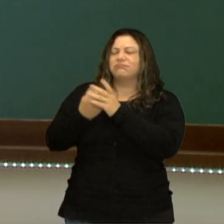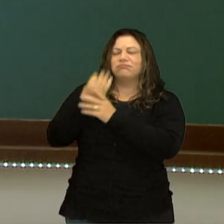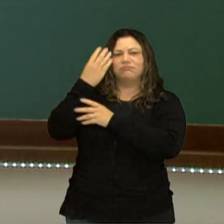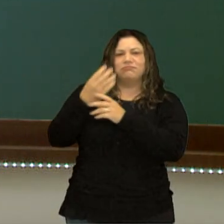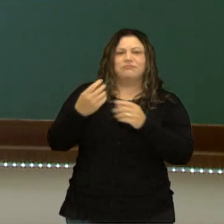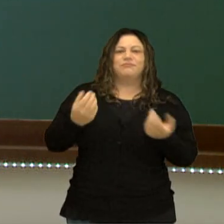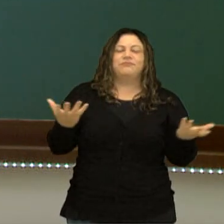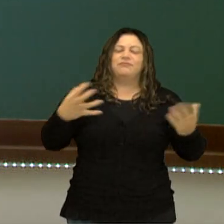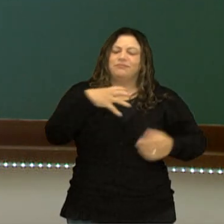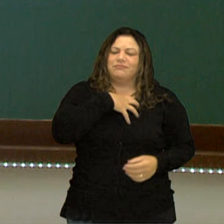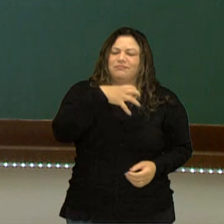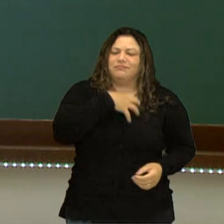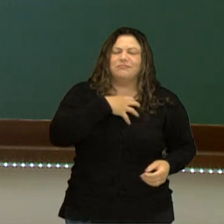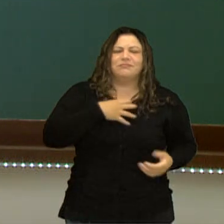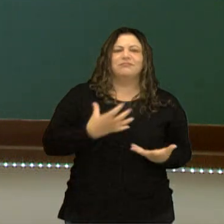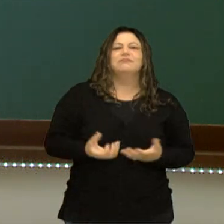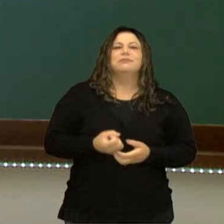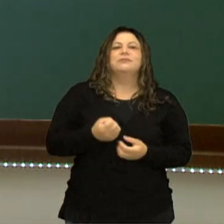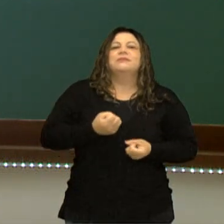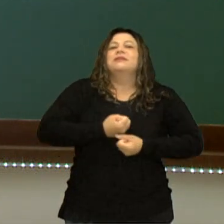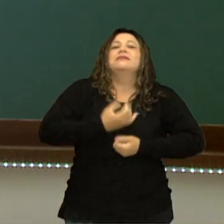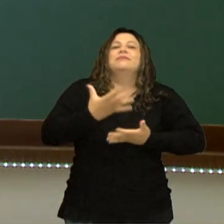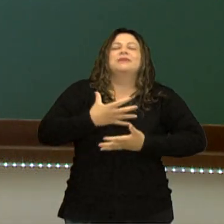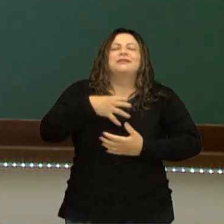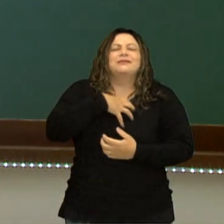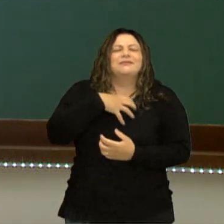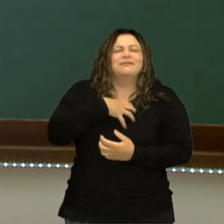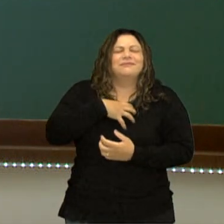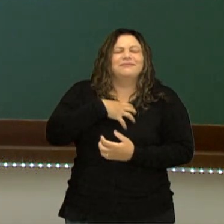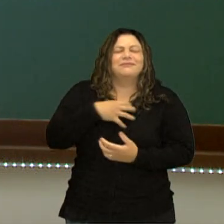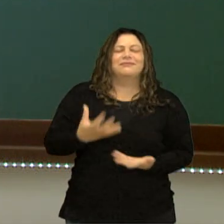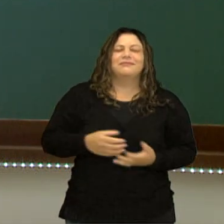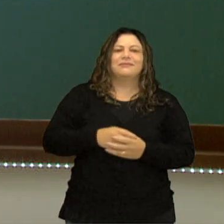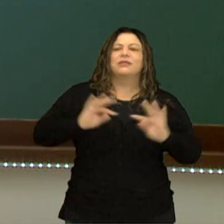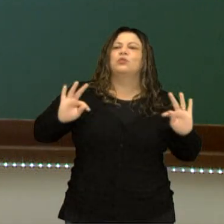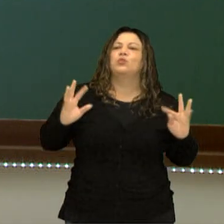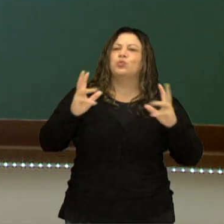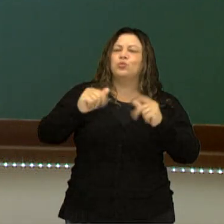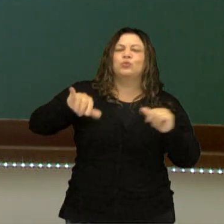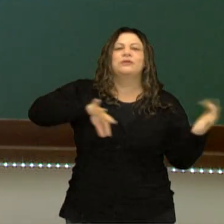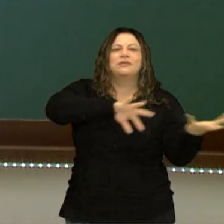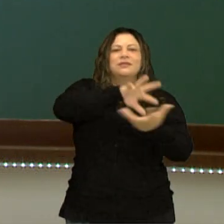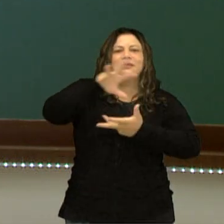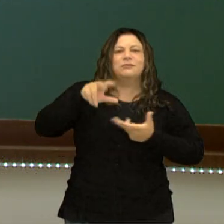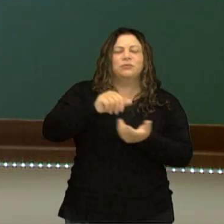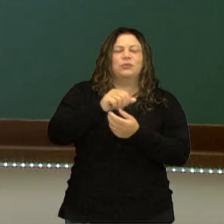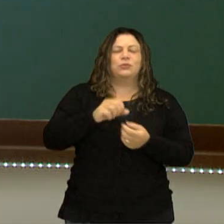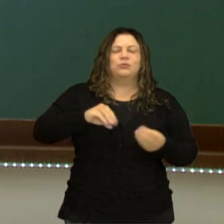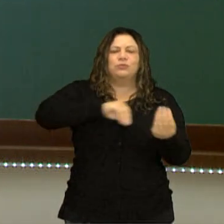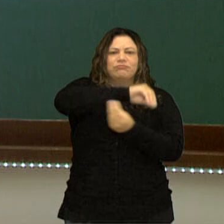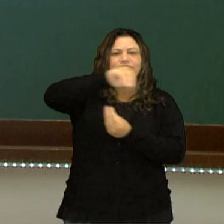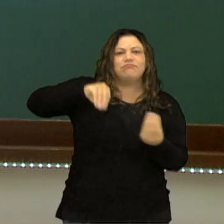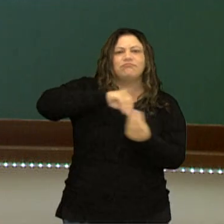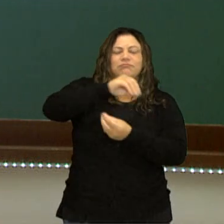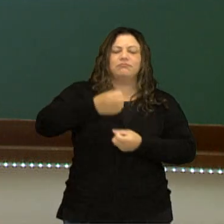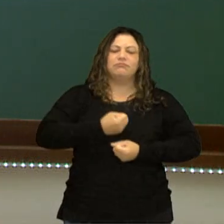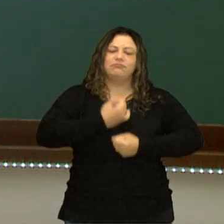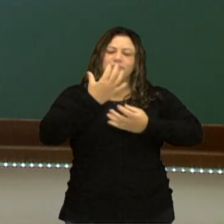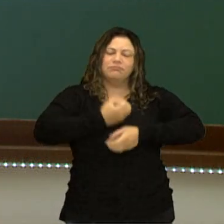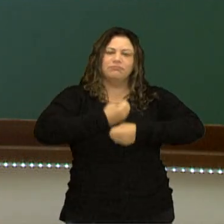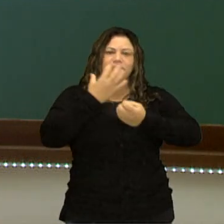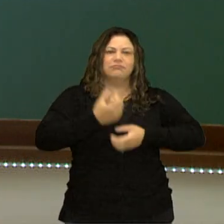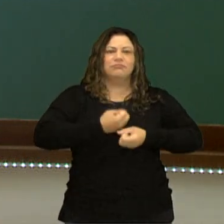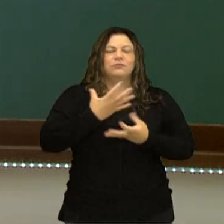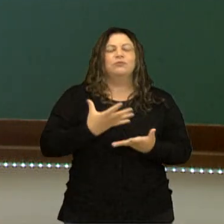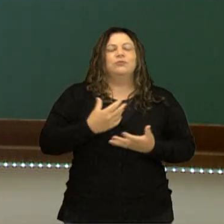sensações, expressar sentimentos, todo esse mundo que envolve o poema e a poesia, né? Lembrando